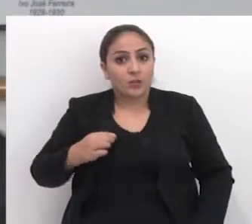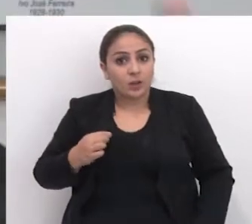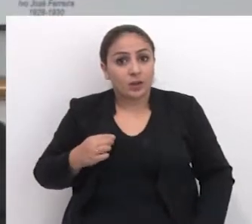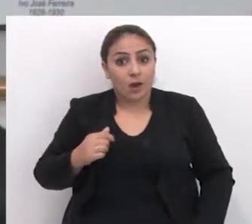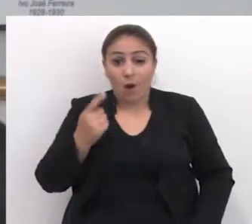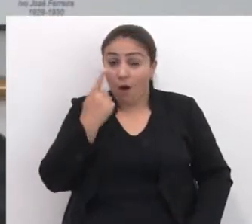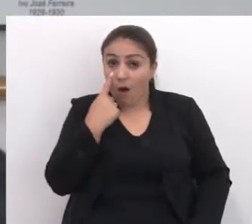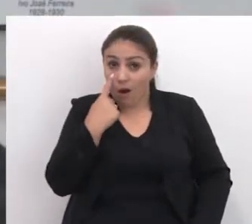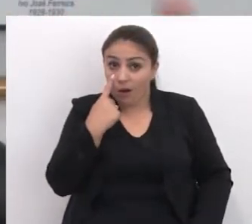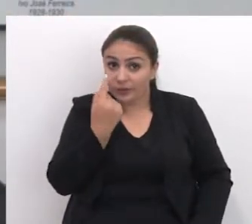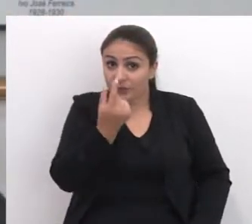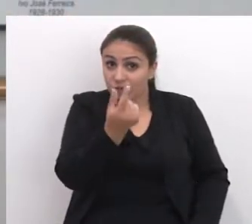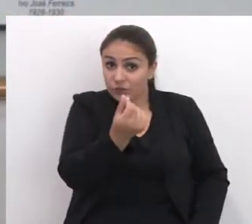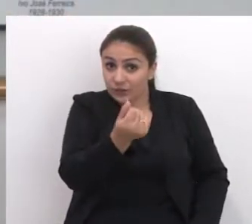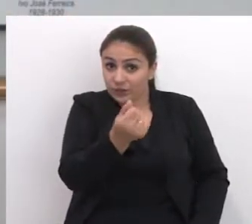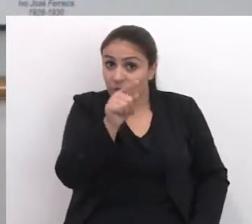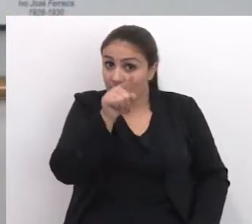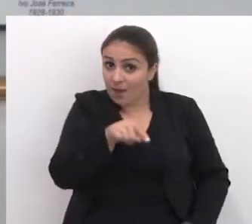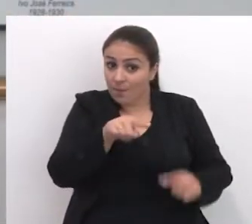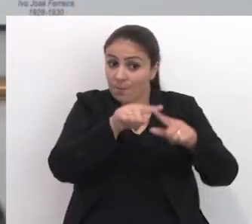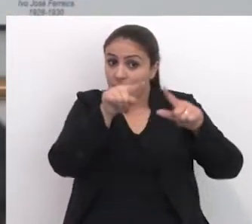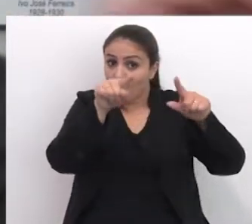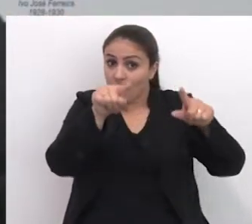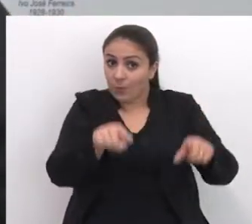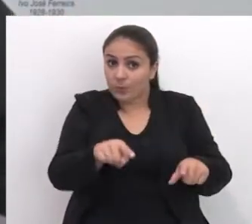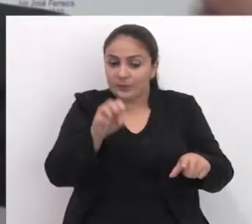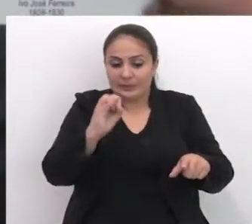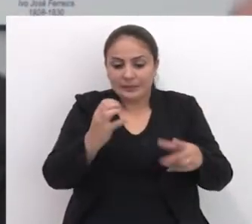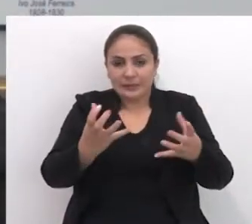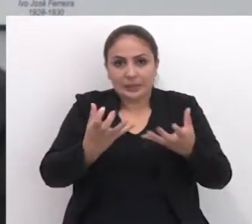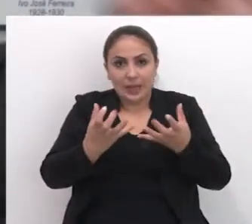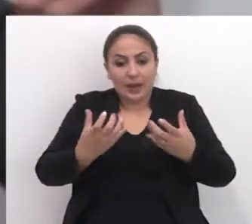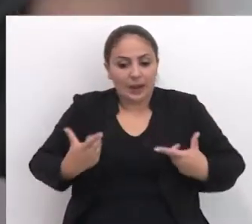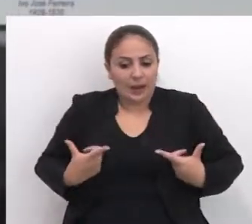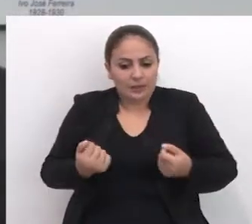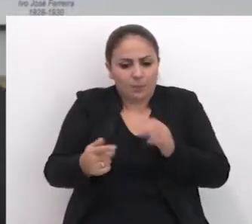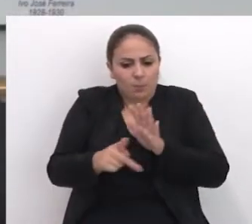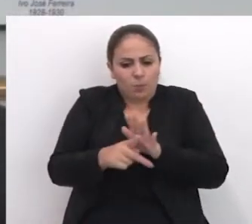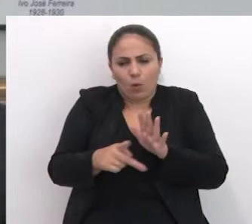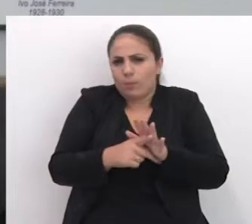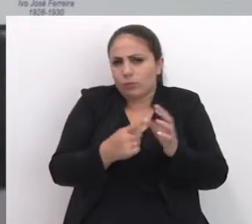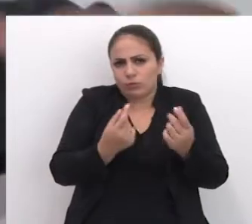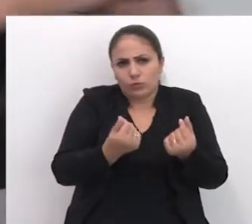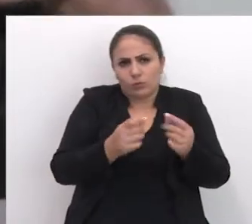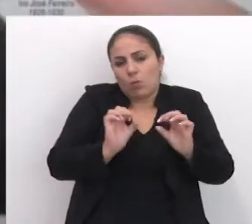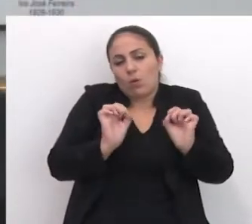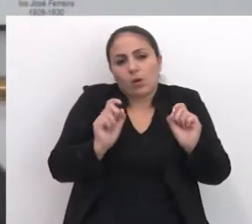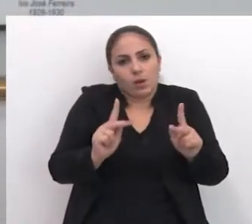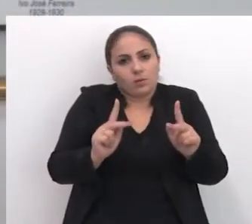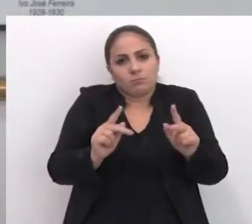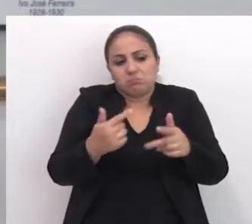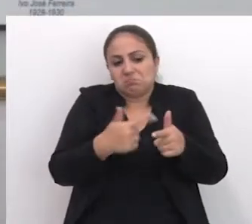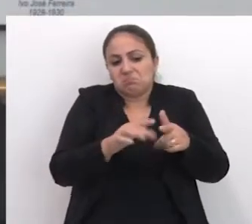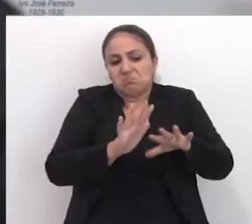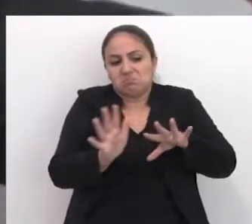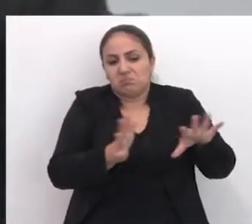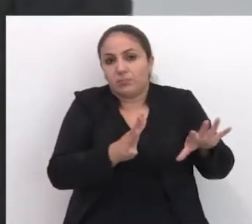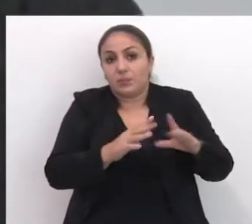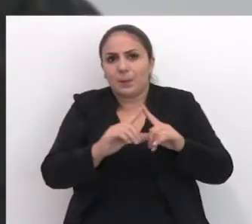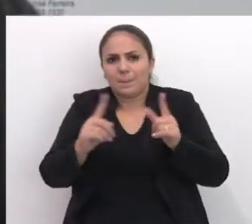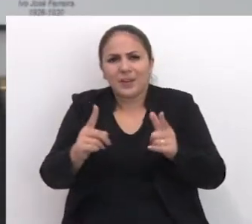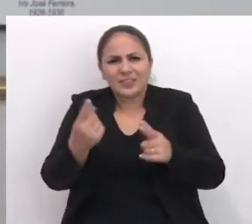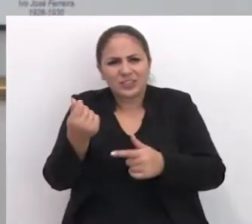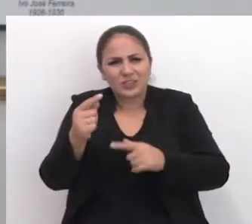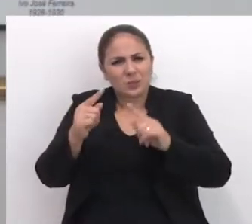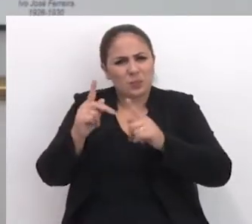com dinheiro público, entendam isso. Se o candidato quiser gastar do dinheiro dele, pode gastar o que quiser, mas não com o dinheiro